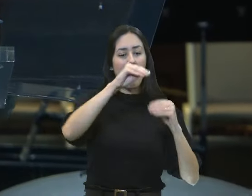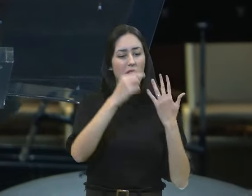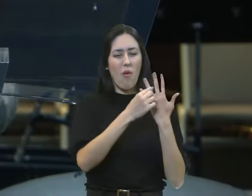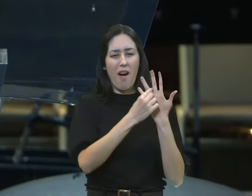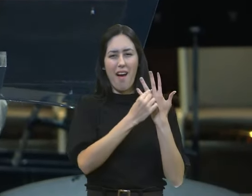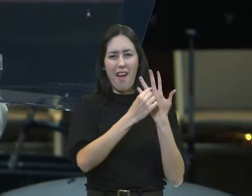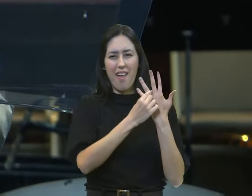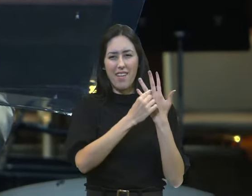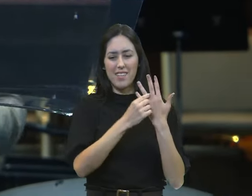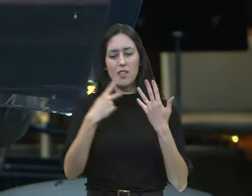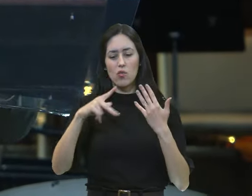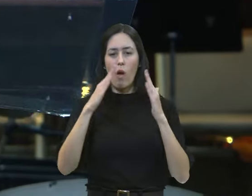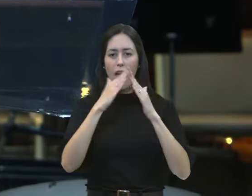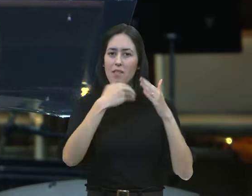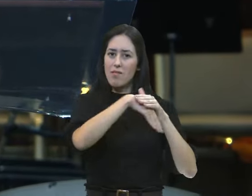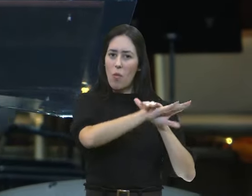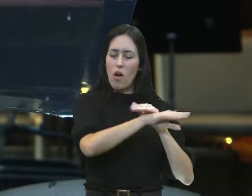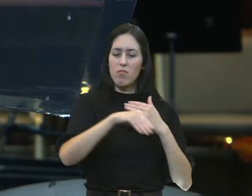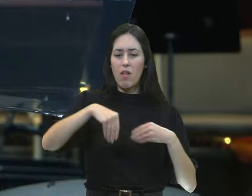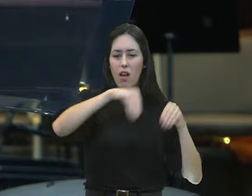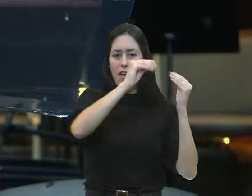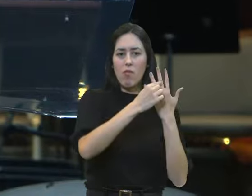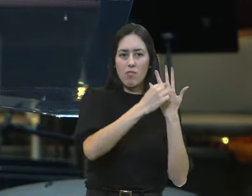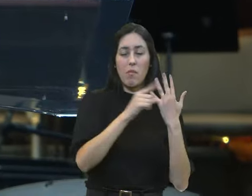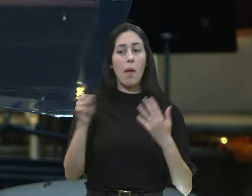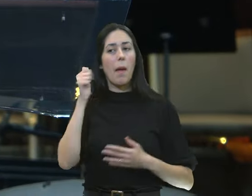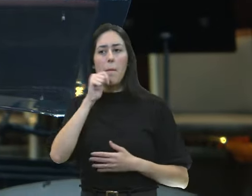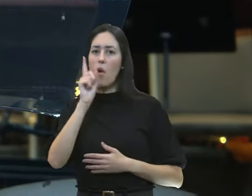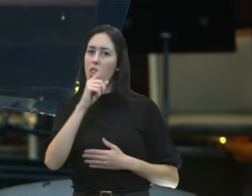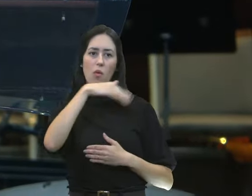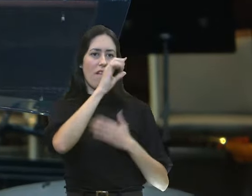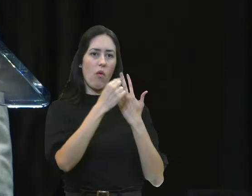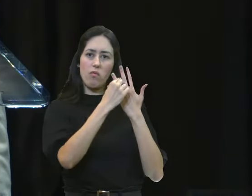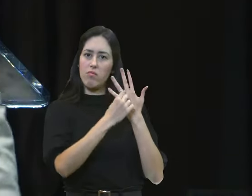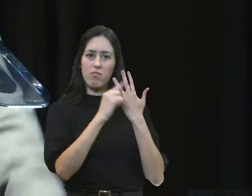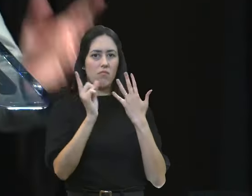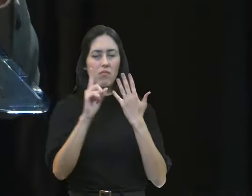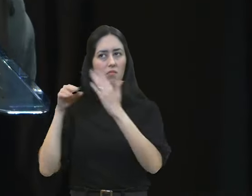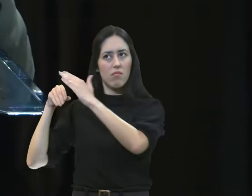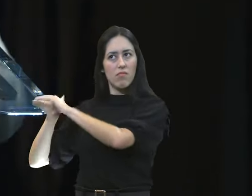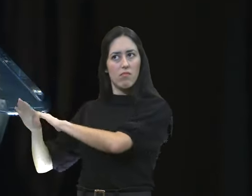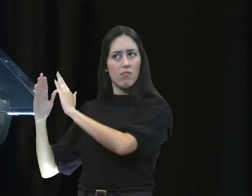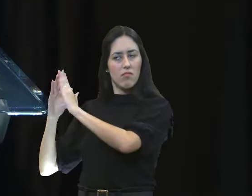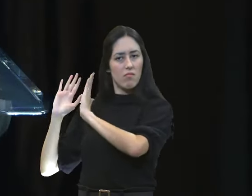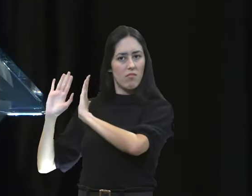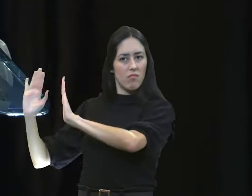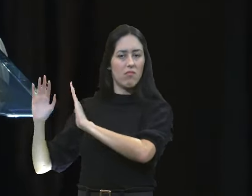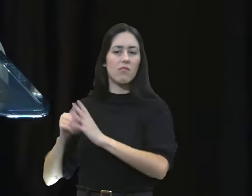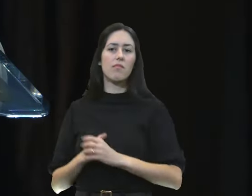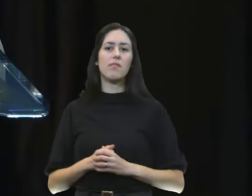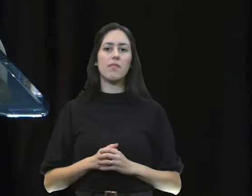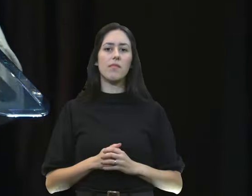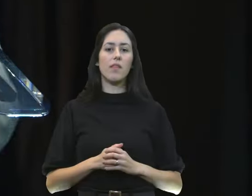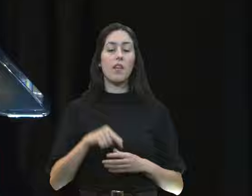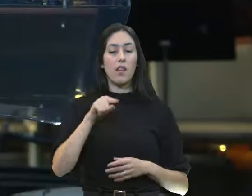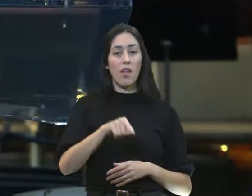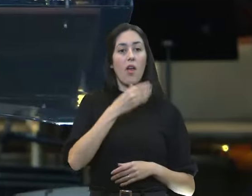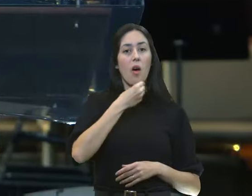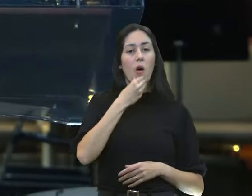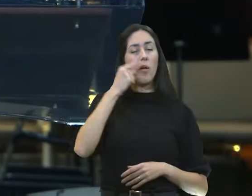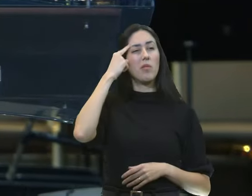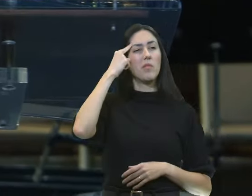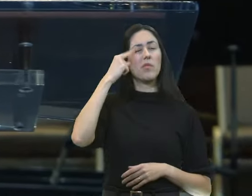que estava lá na casa dele, e ela nem tinha levado a aliança para o congresso. O plano e o sonho é: eu quero reconstruir